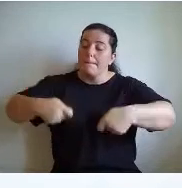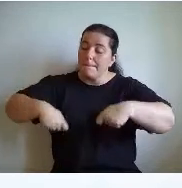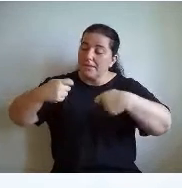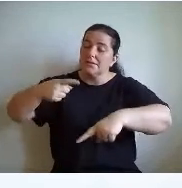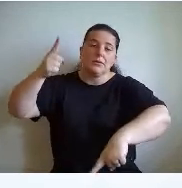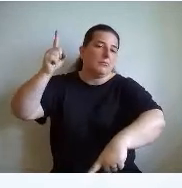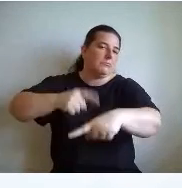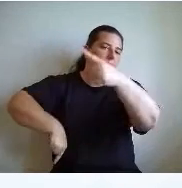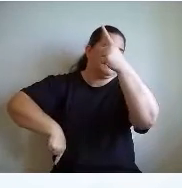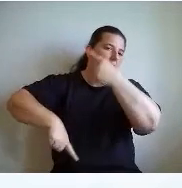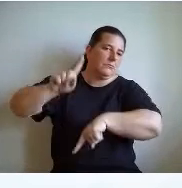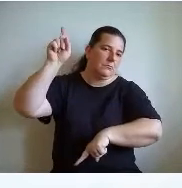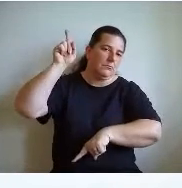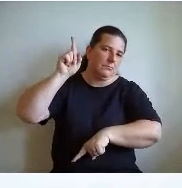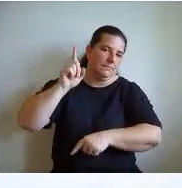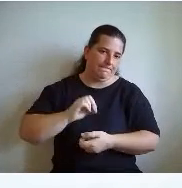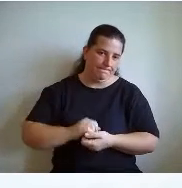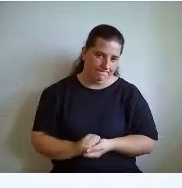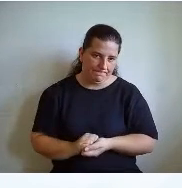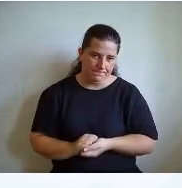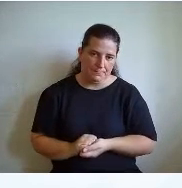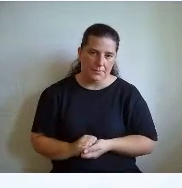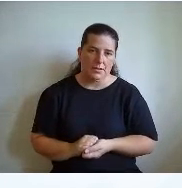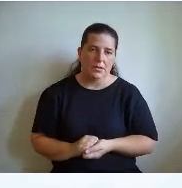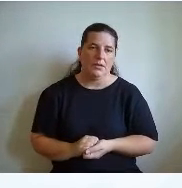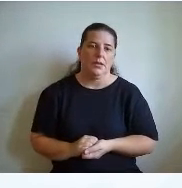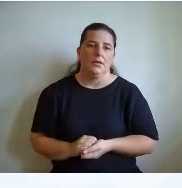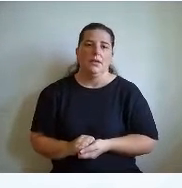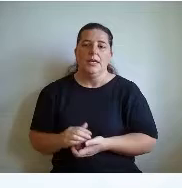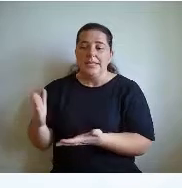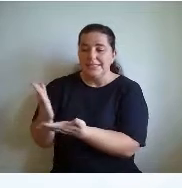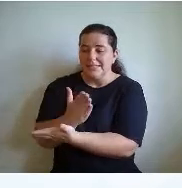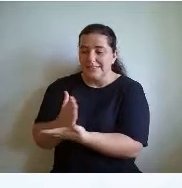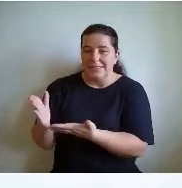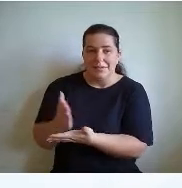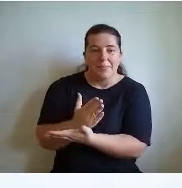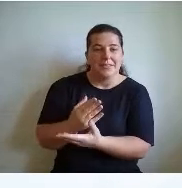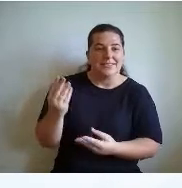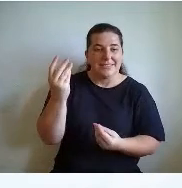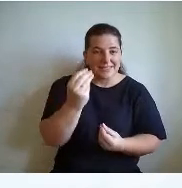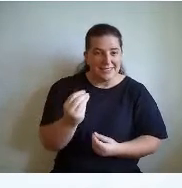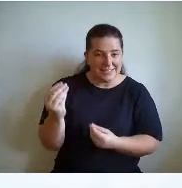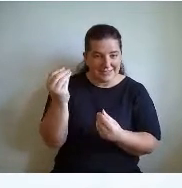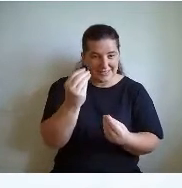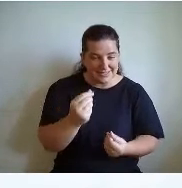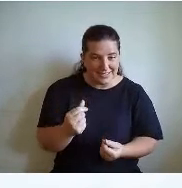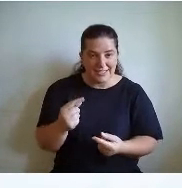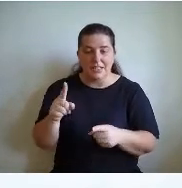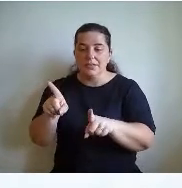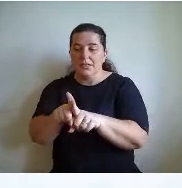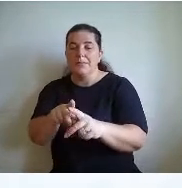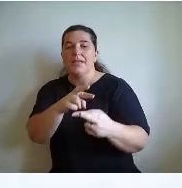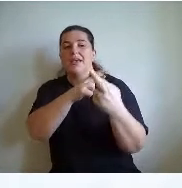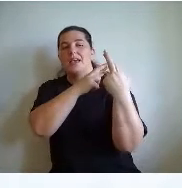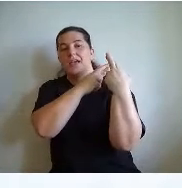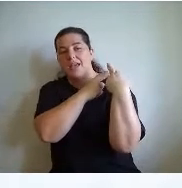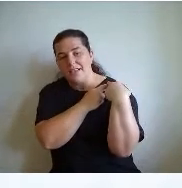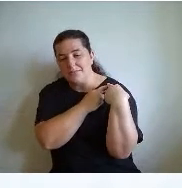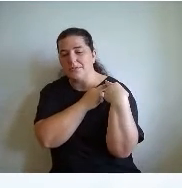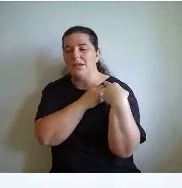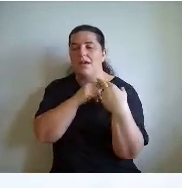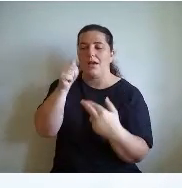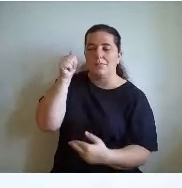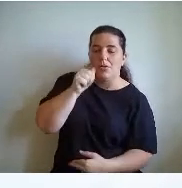ser superadas, né? A divisão sexual do trabalho, né? a responsabilidade compartilhada,